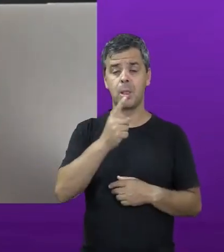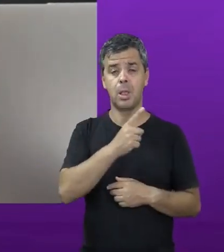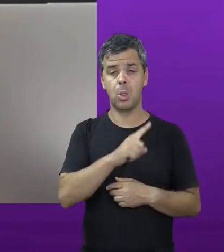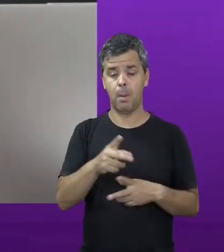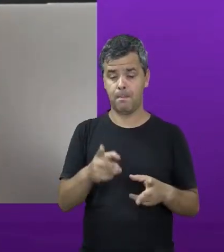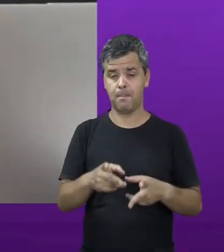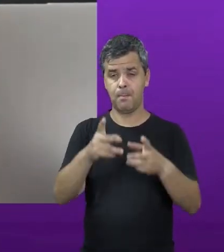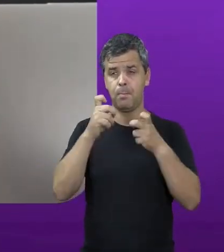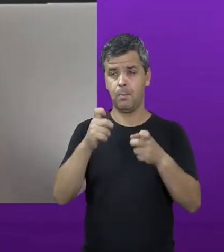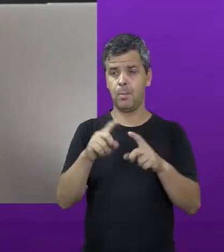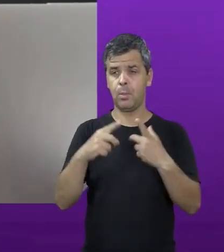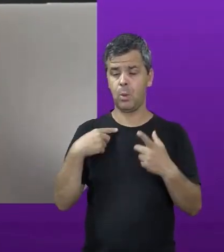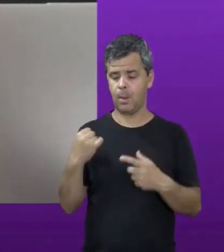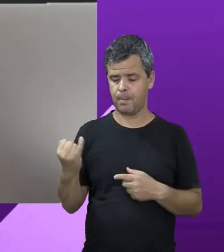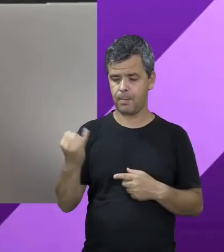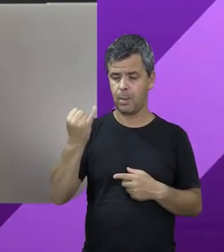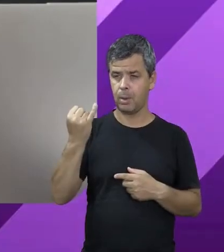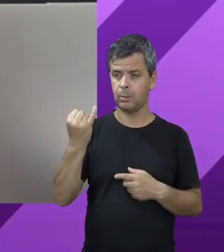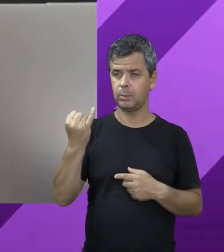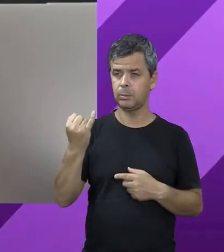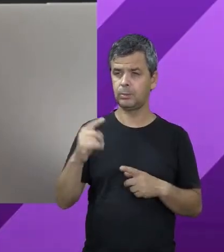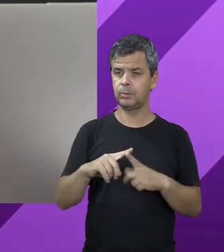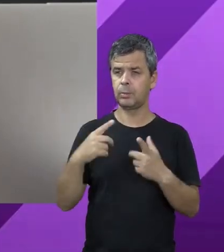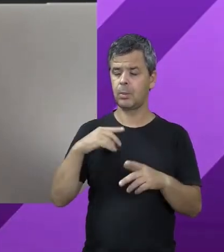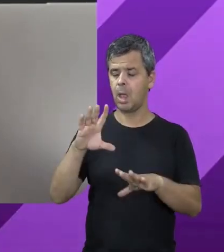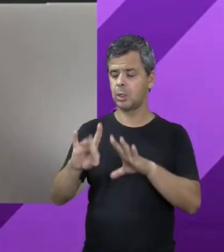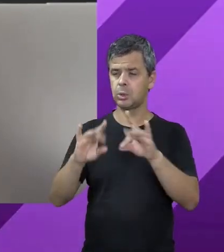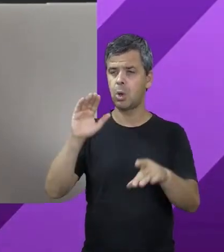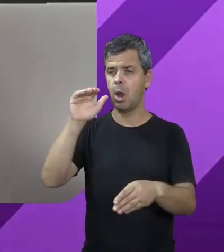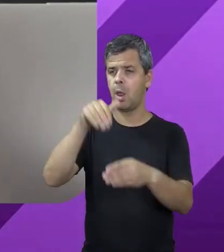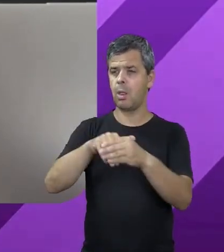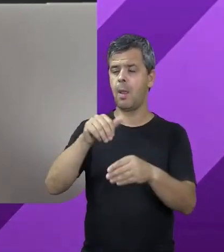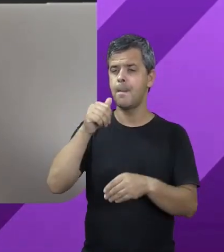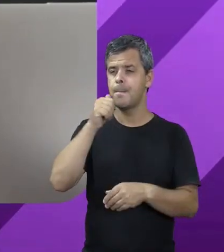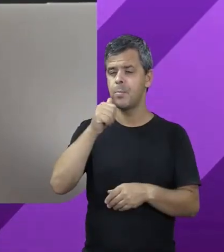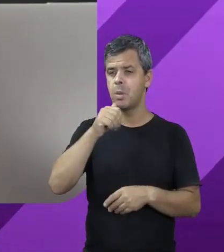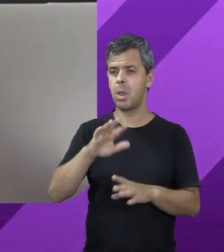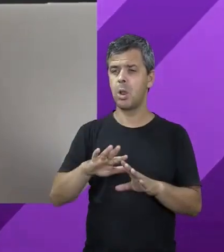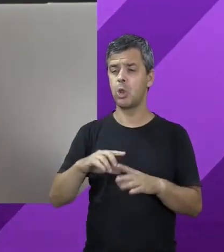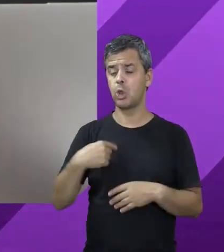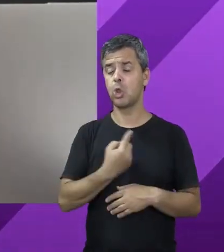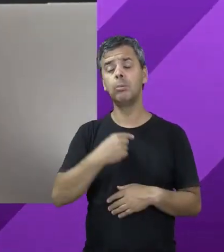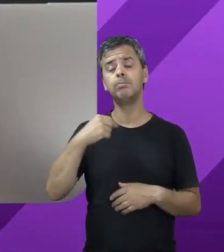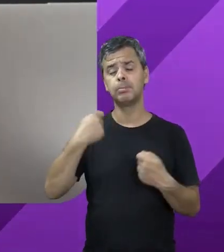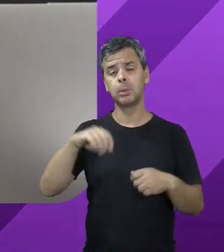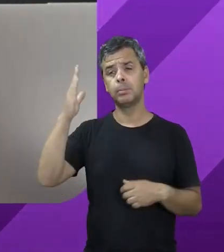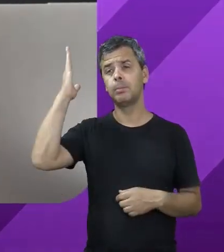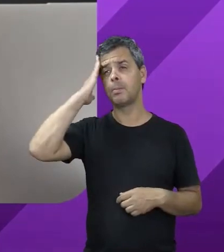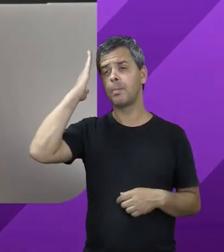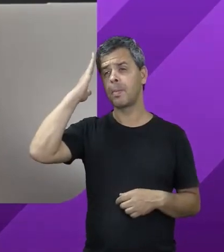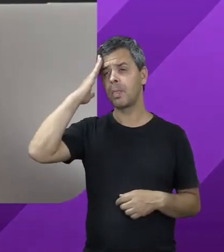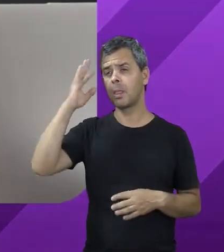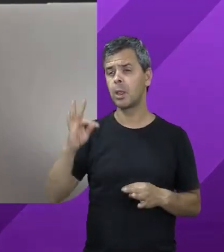vista como ativo fundamental, inclusive, para a eleição dessas mulheres? Então a gente precisa entender,